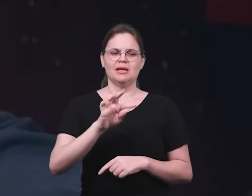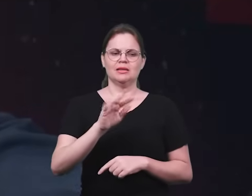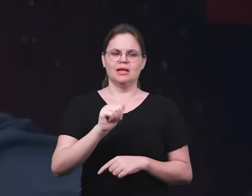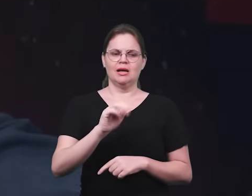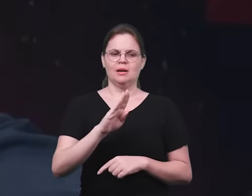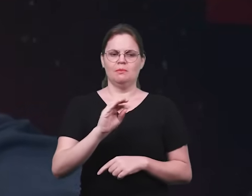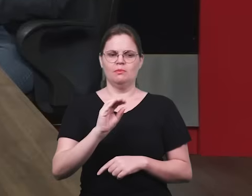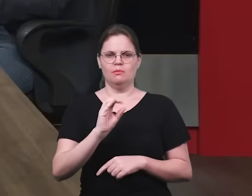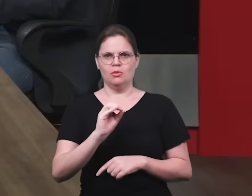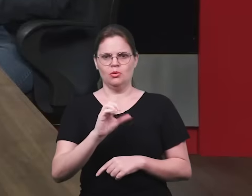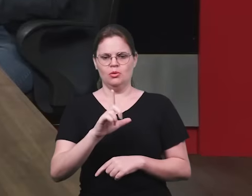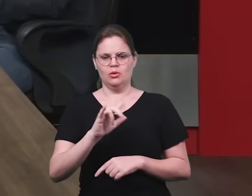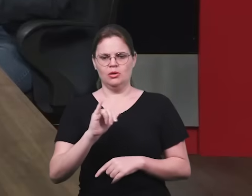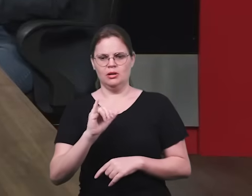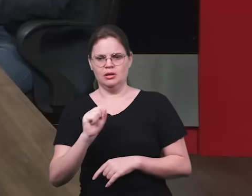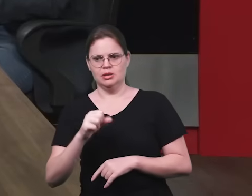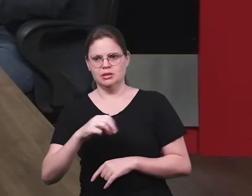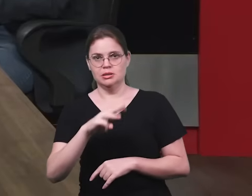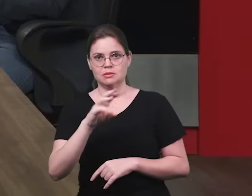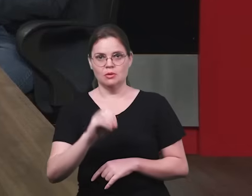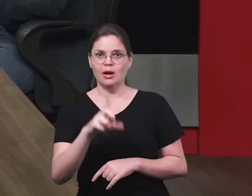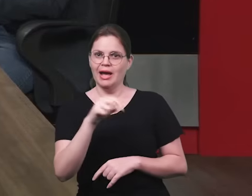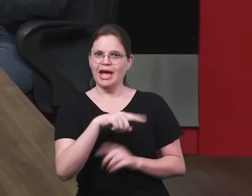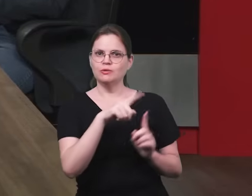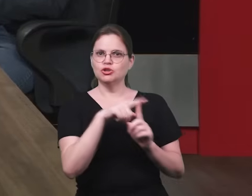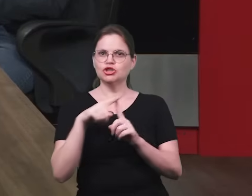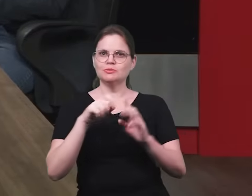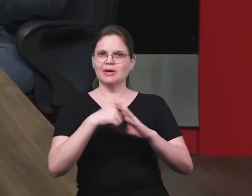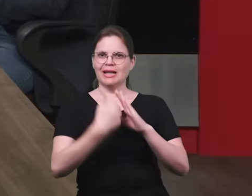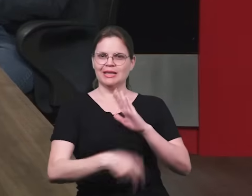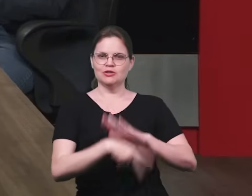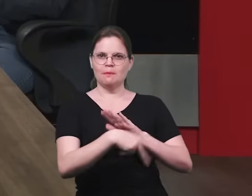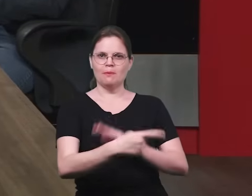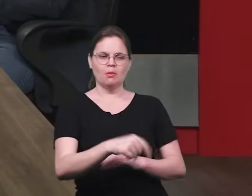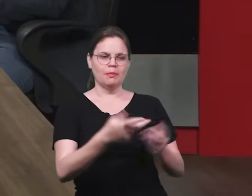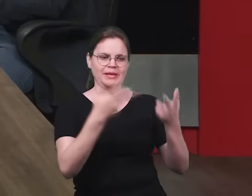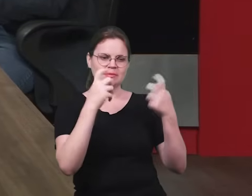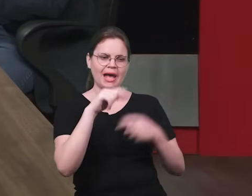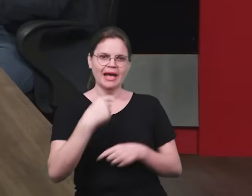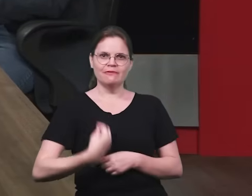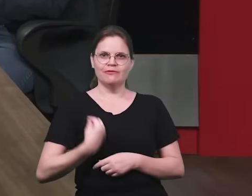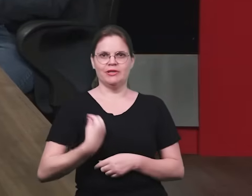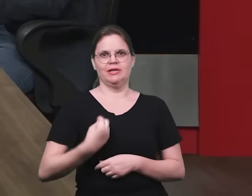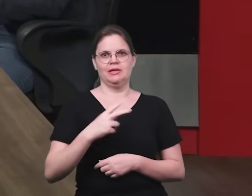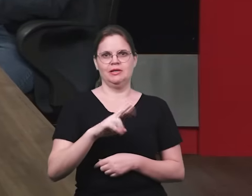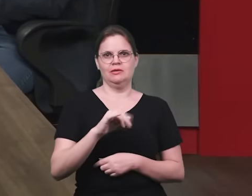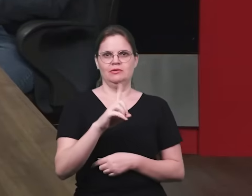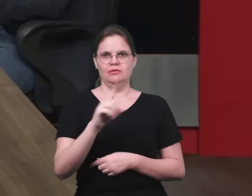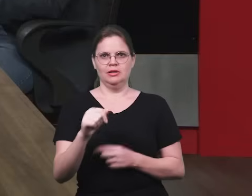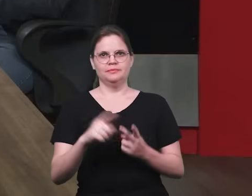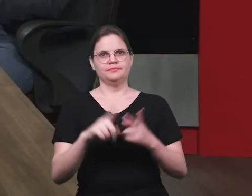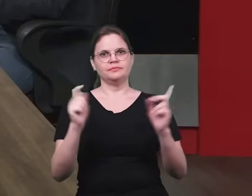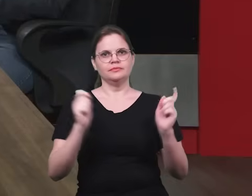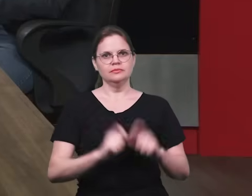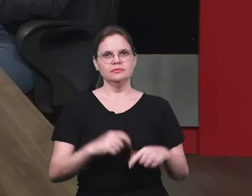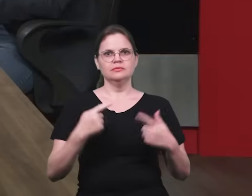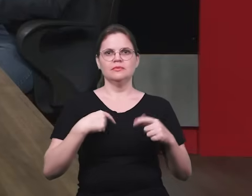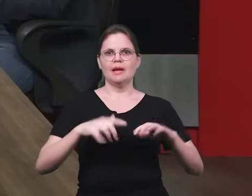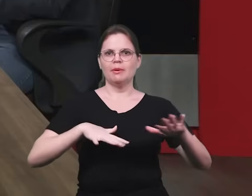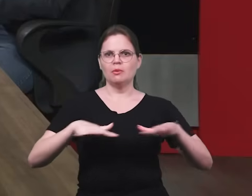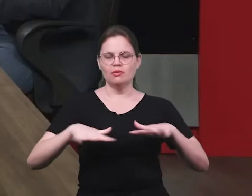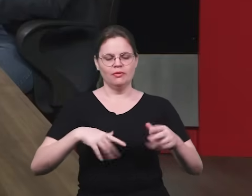as características que Deus ele deu para as formas de vida, né? Aí a gente está falando do próprio metabolismo, a capacidade de